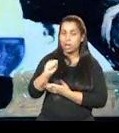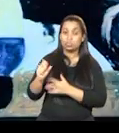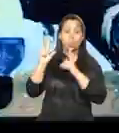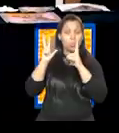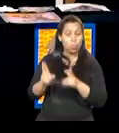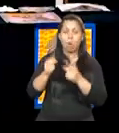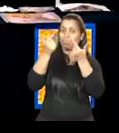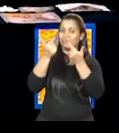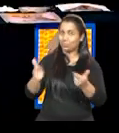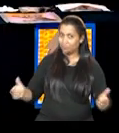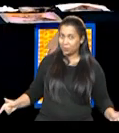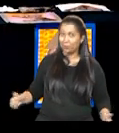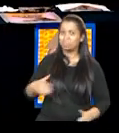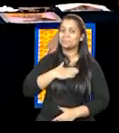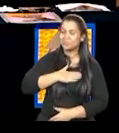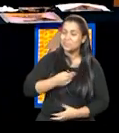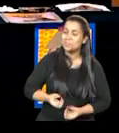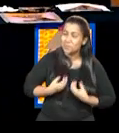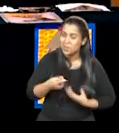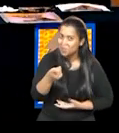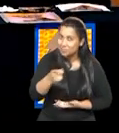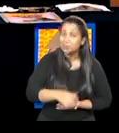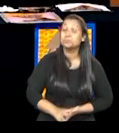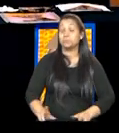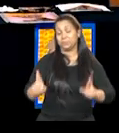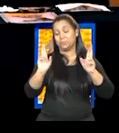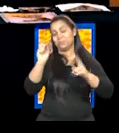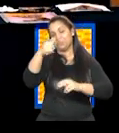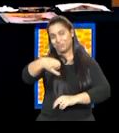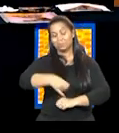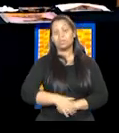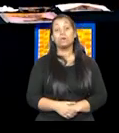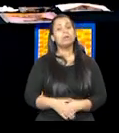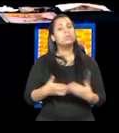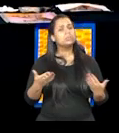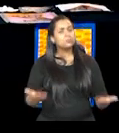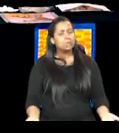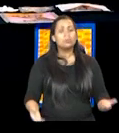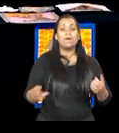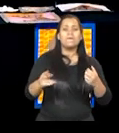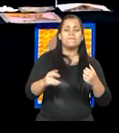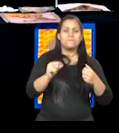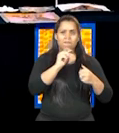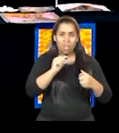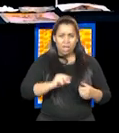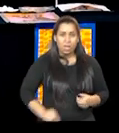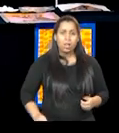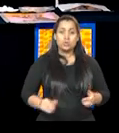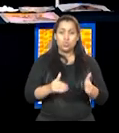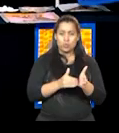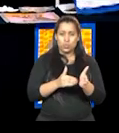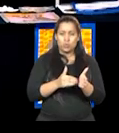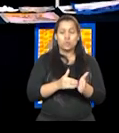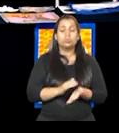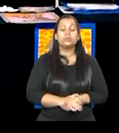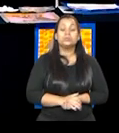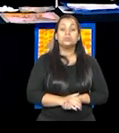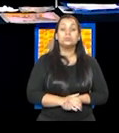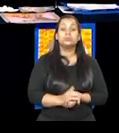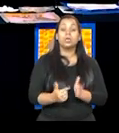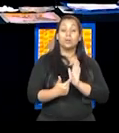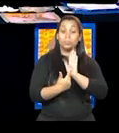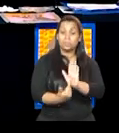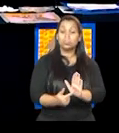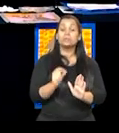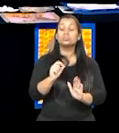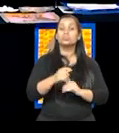igual. Gostaram do poema? Eu espero que sim. Nos últimos versos desse poema, apresenta